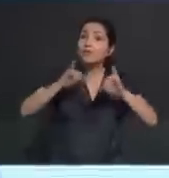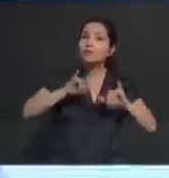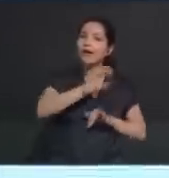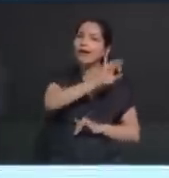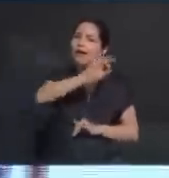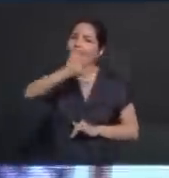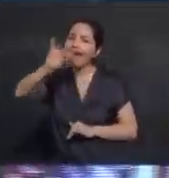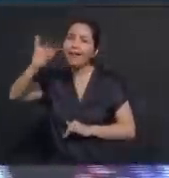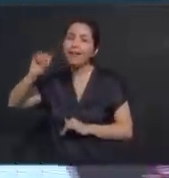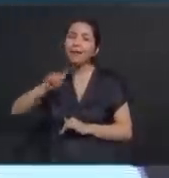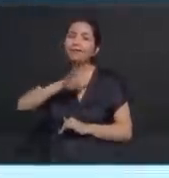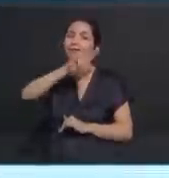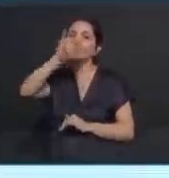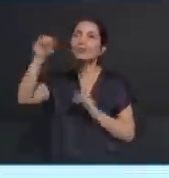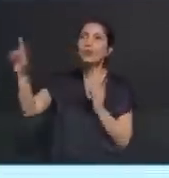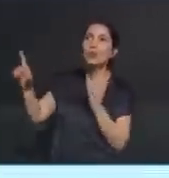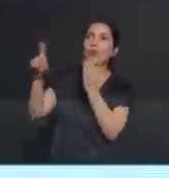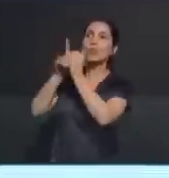chegar no céu?